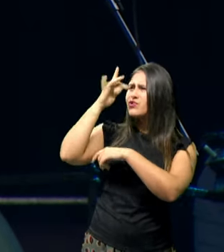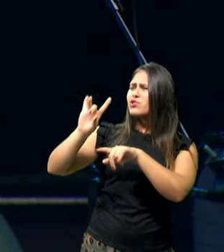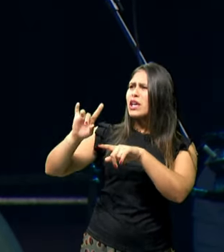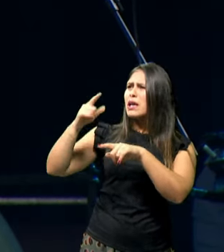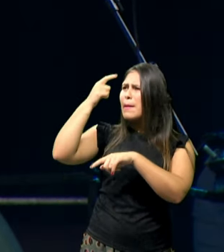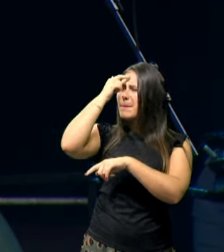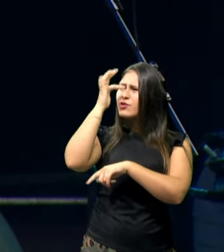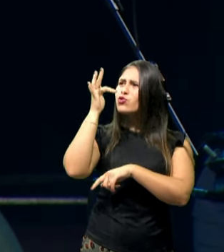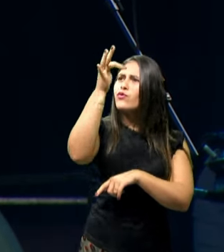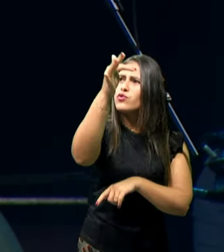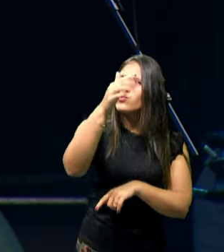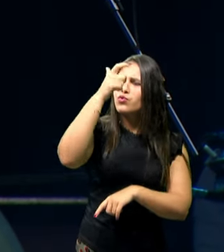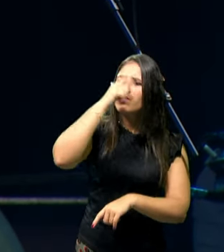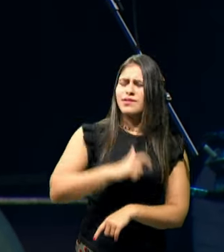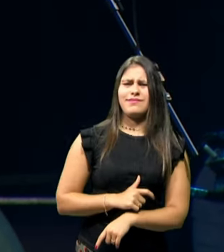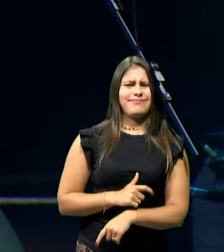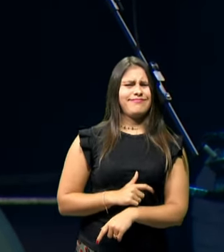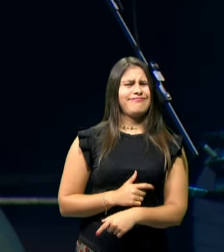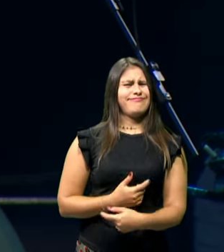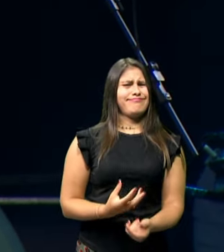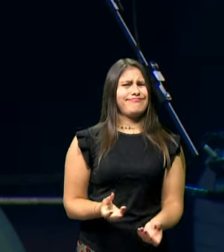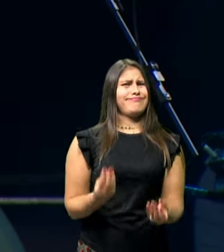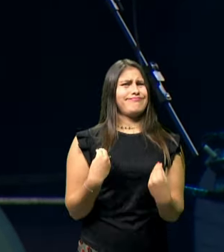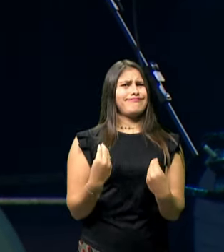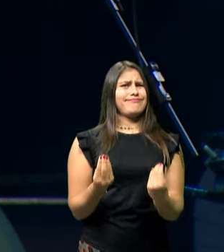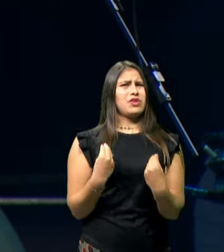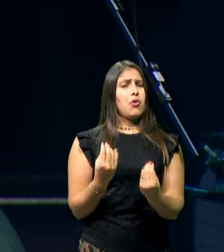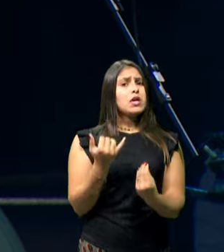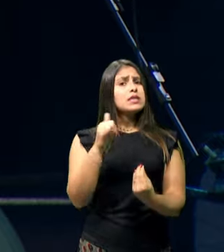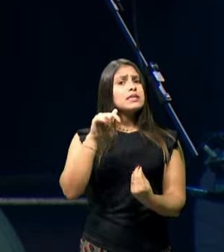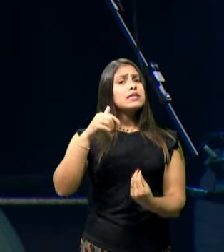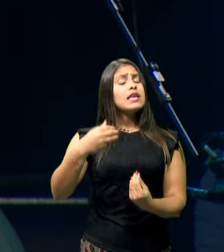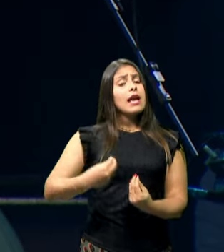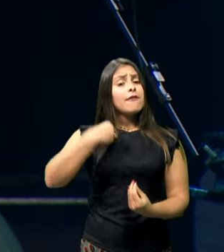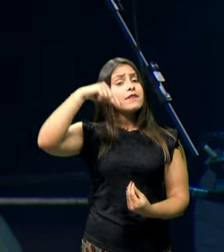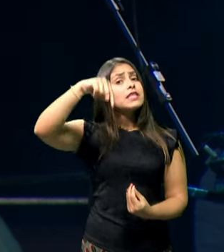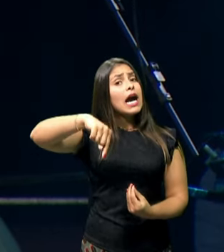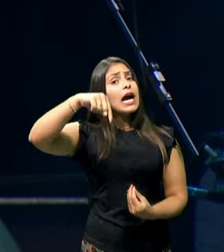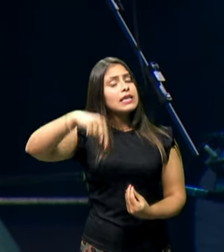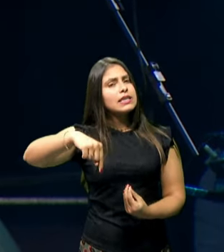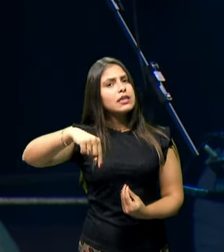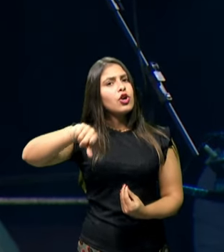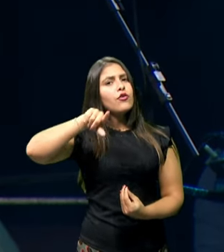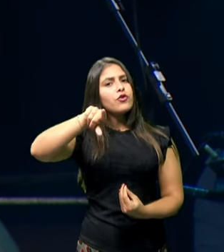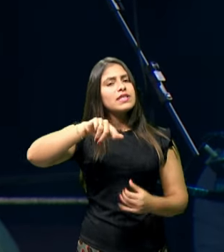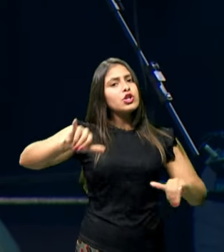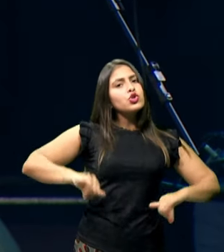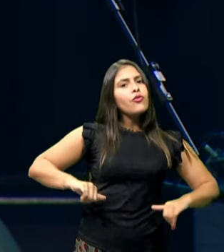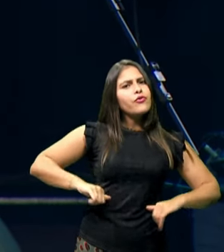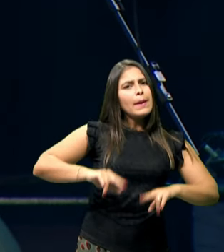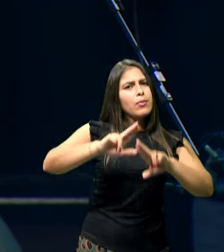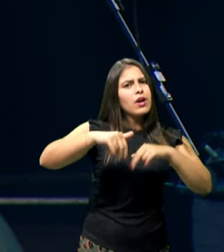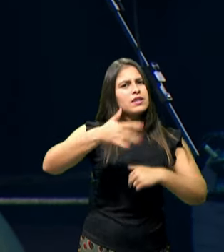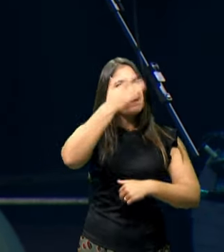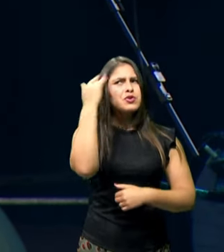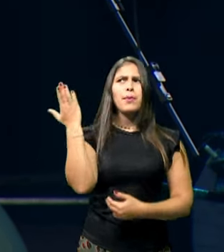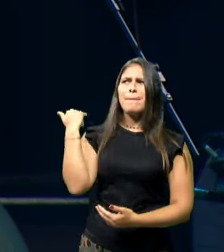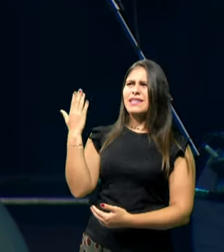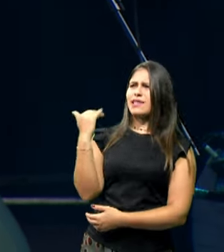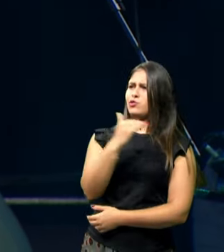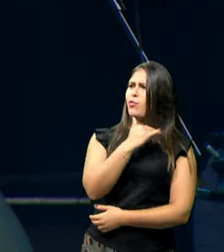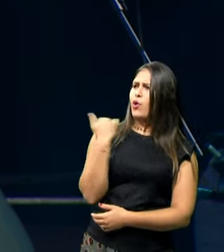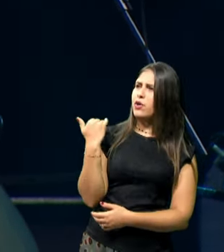Já parou? Para analisar isso? Se você está aqui, você está pagando o pato de alguém que foi. Então